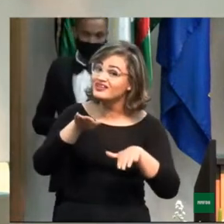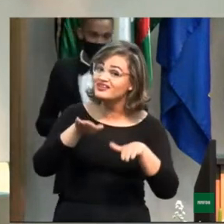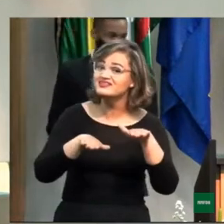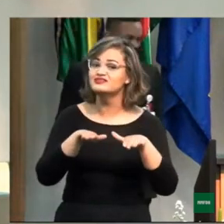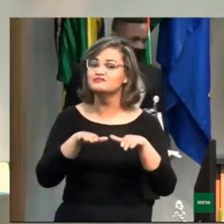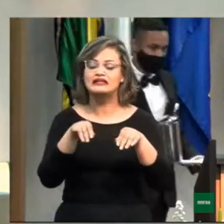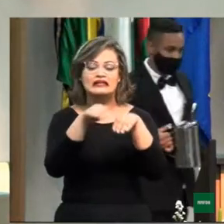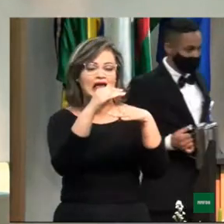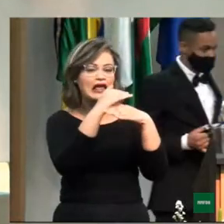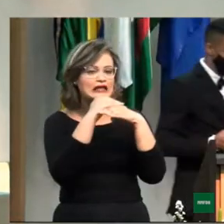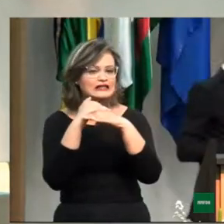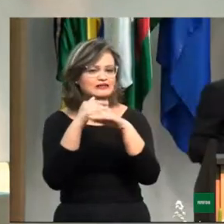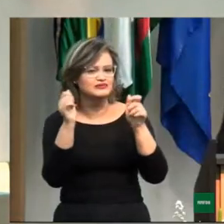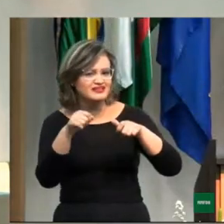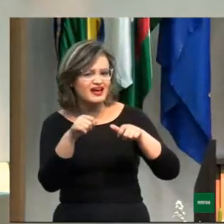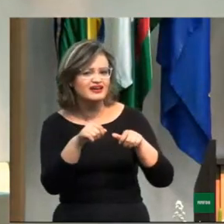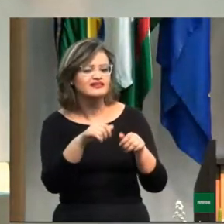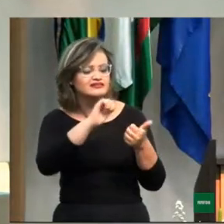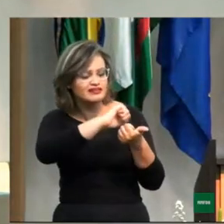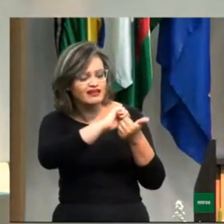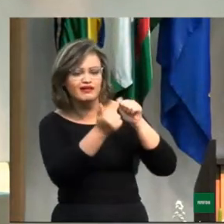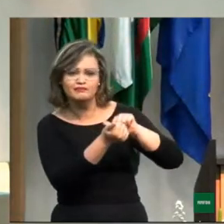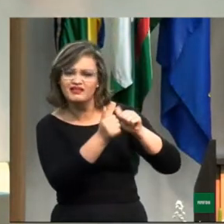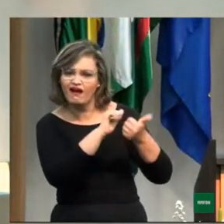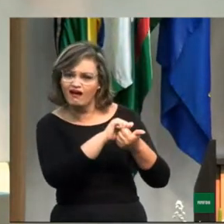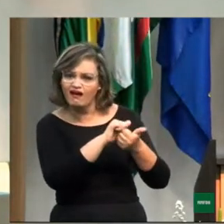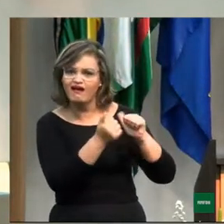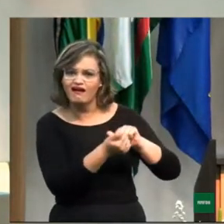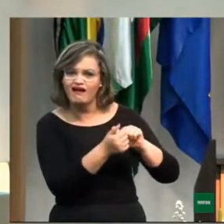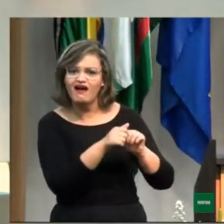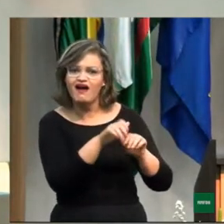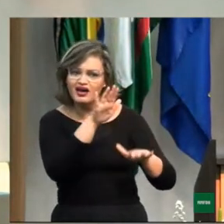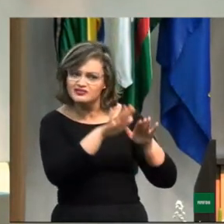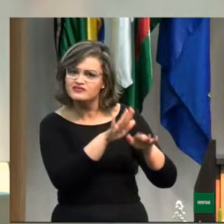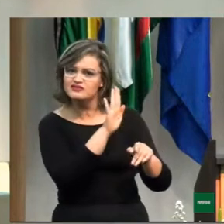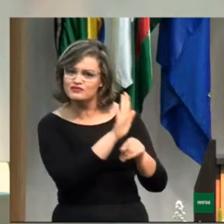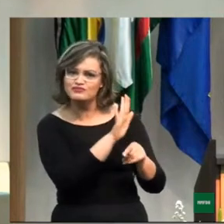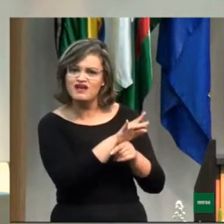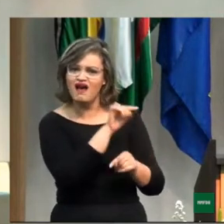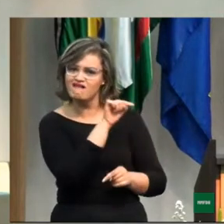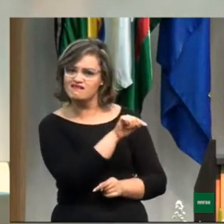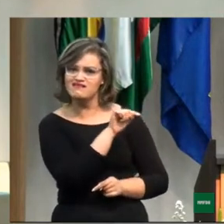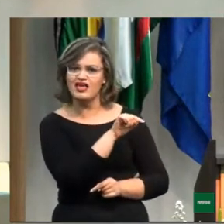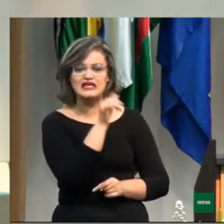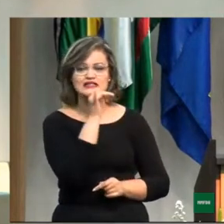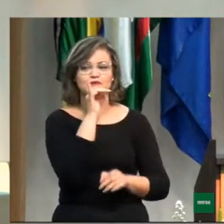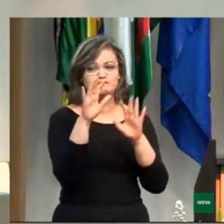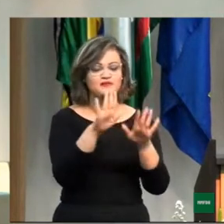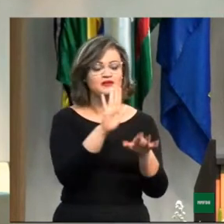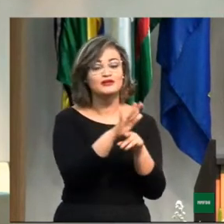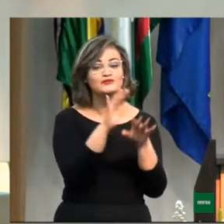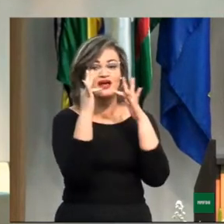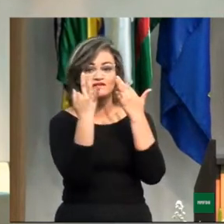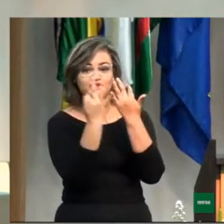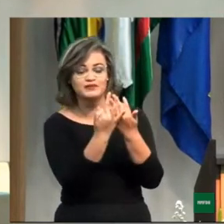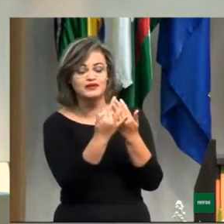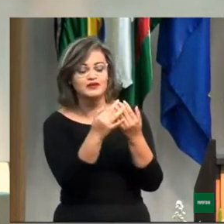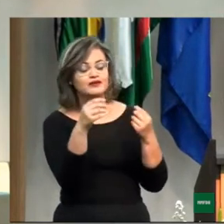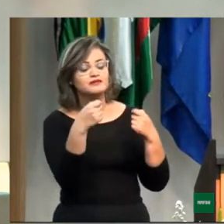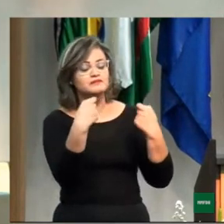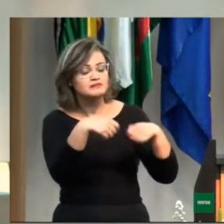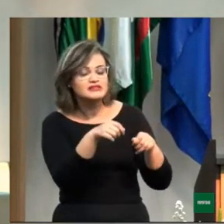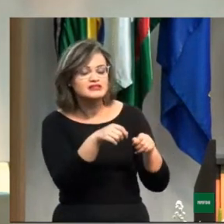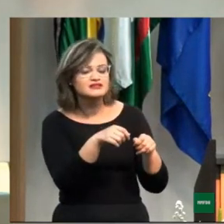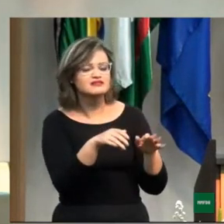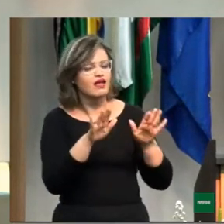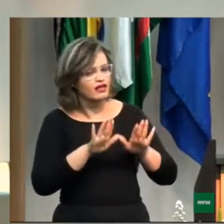tem que favorecer, às vezes, para favorecer a família, você precisa tratar com um pouco, ser um pouco mais brando